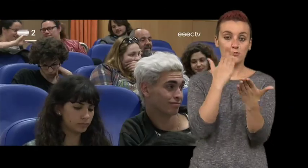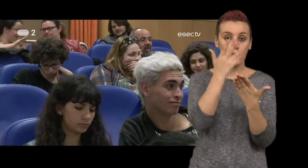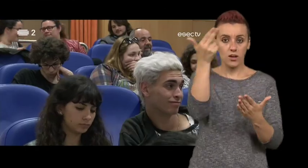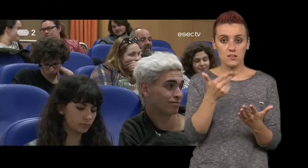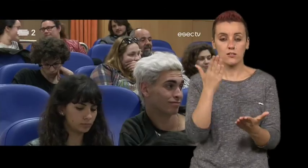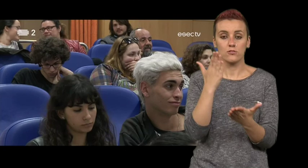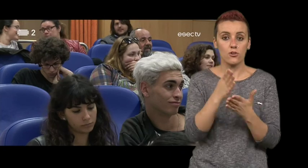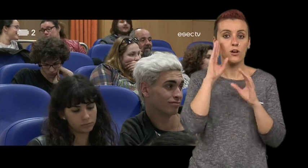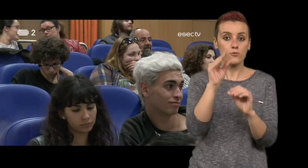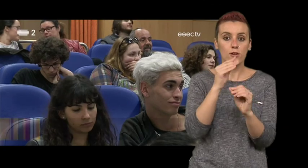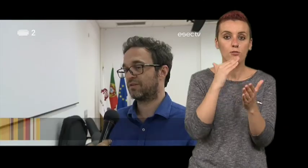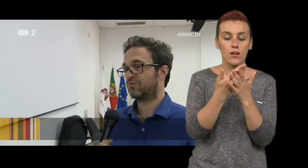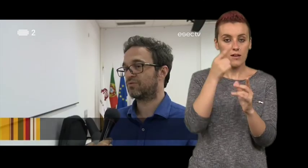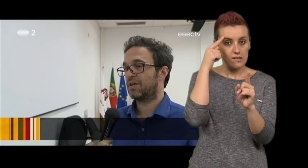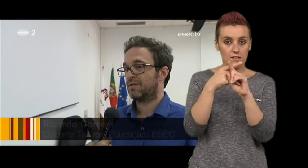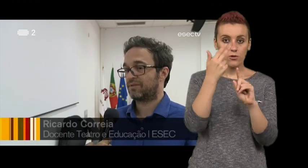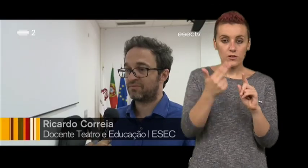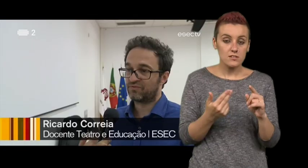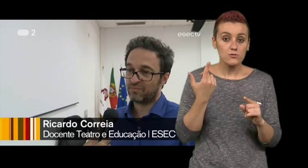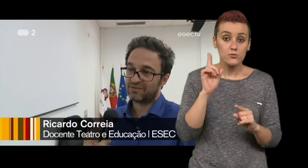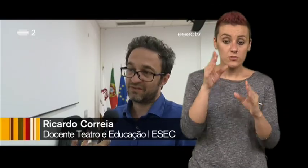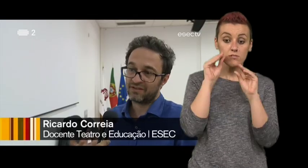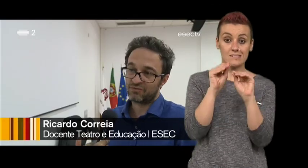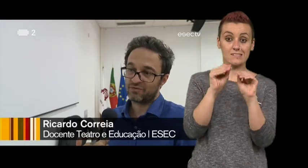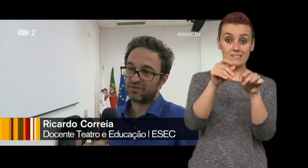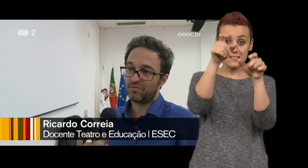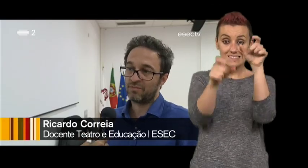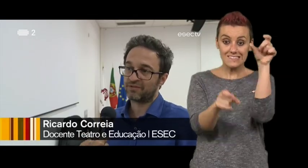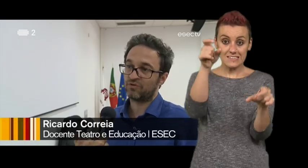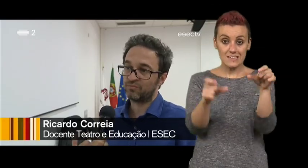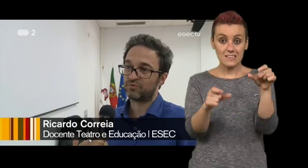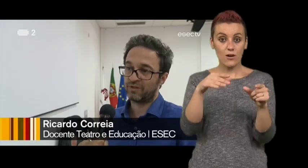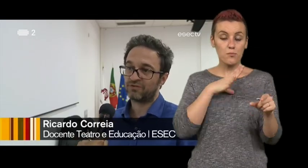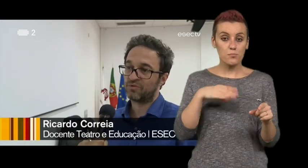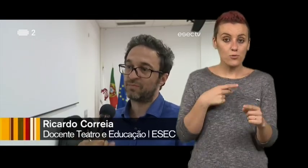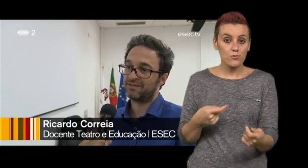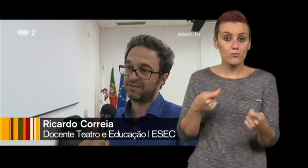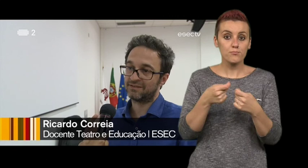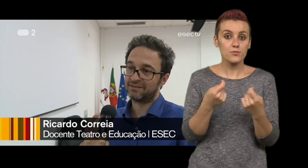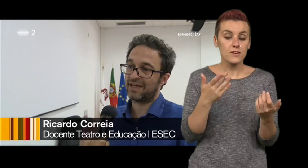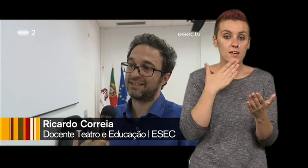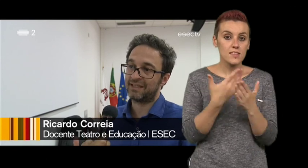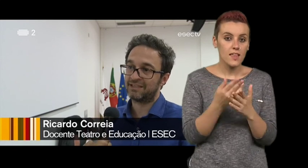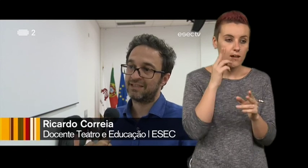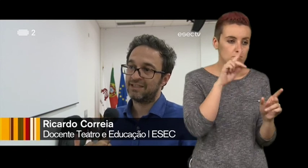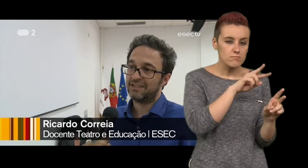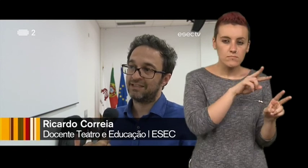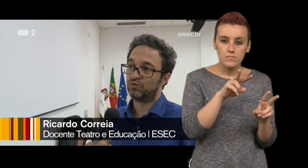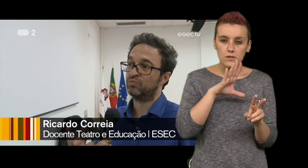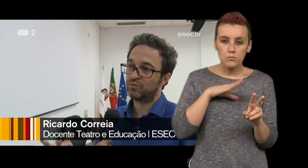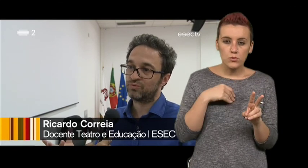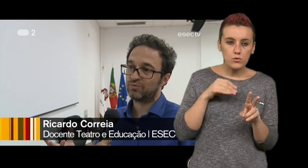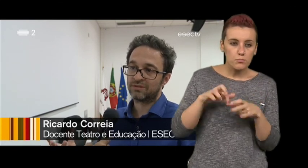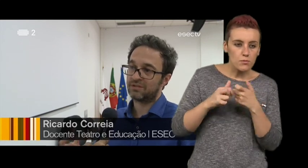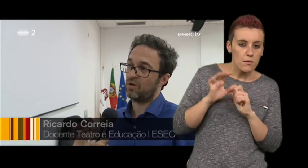e educadores artísticos, mas estamos a formar cidadãos que estão abertos ao mundo, não é? Que são uma espécie de radar